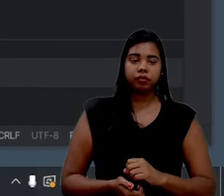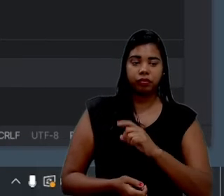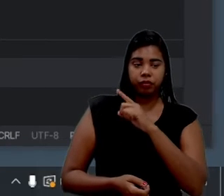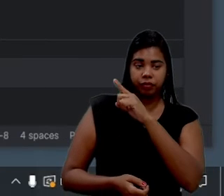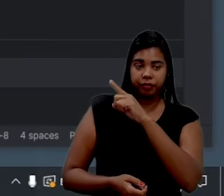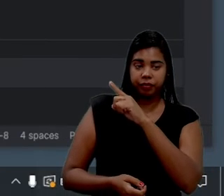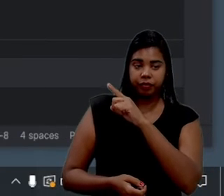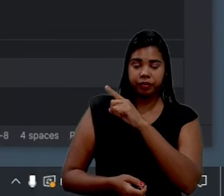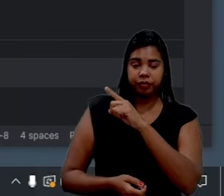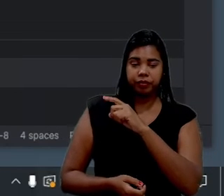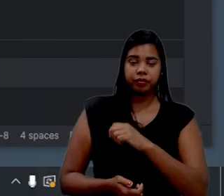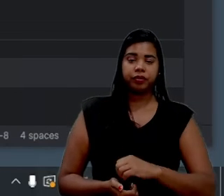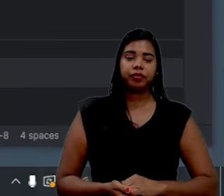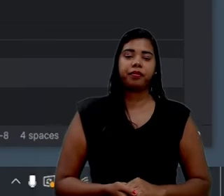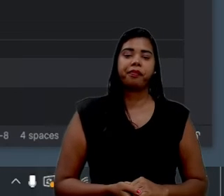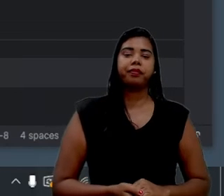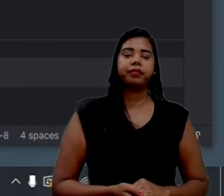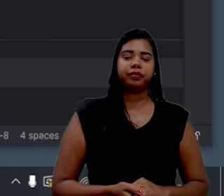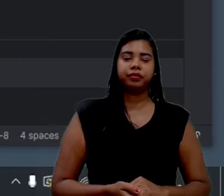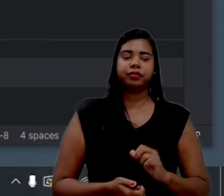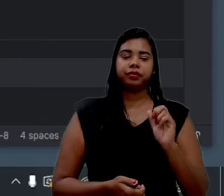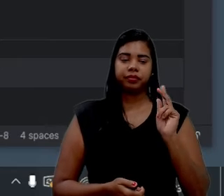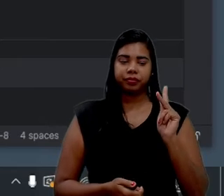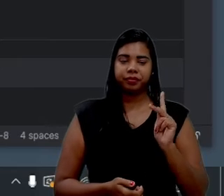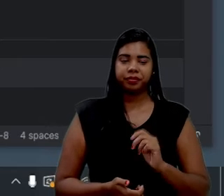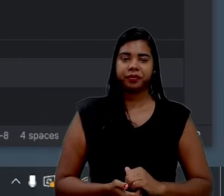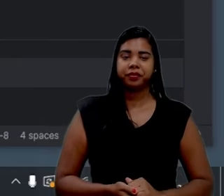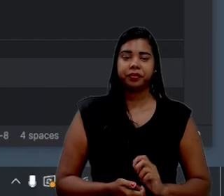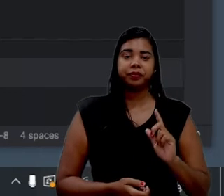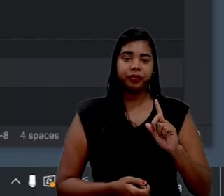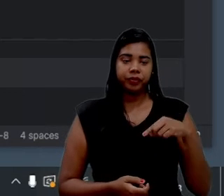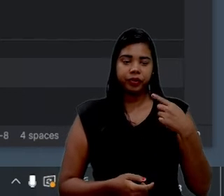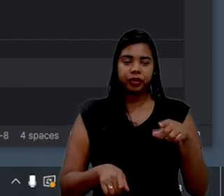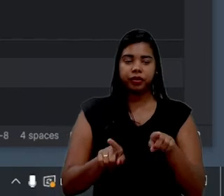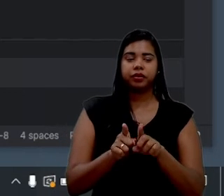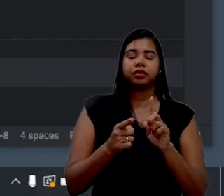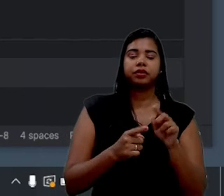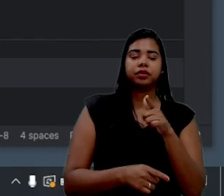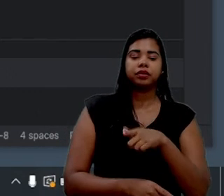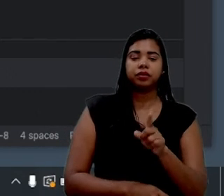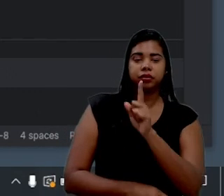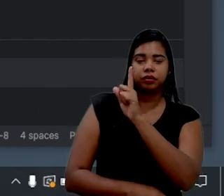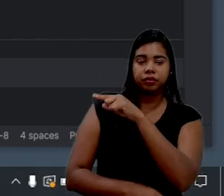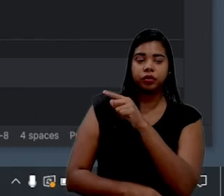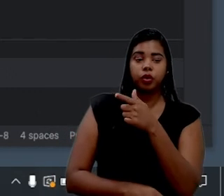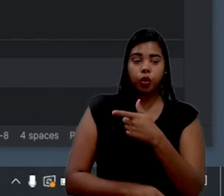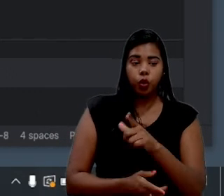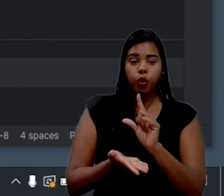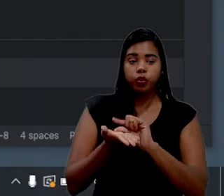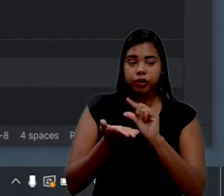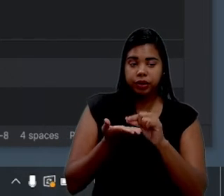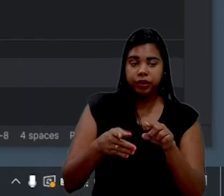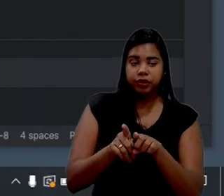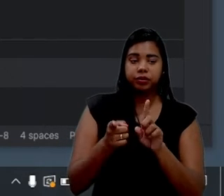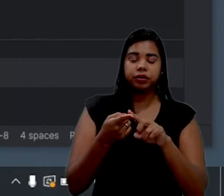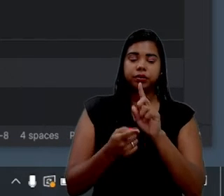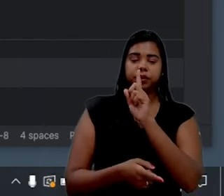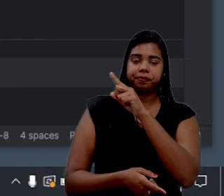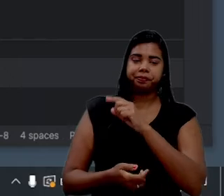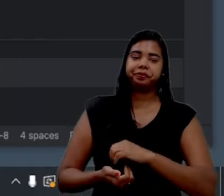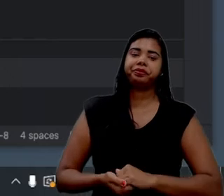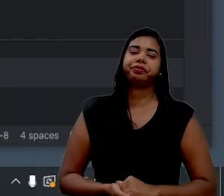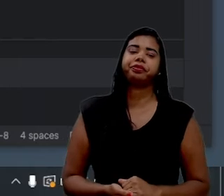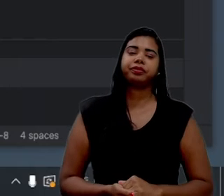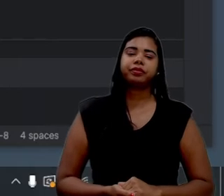index.html, tá ok? Depois new file novamente, novo arquivo, manda a pasta e coloca